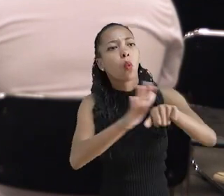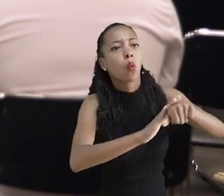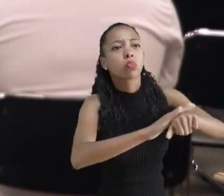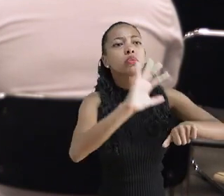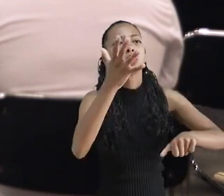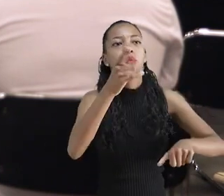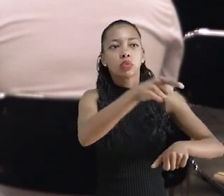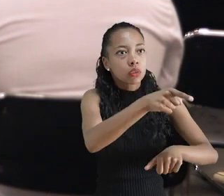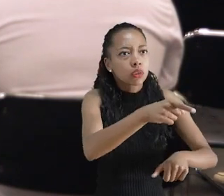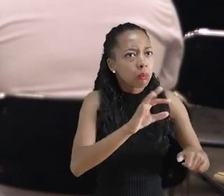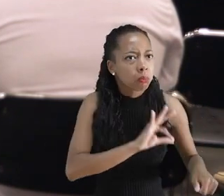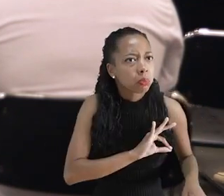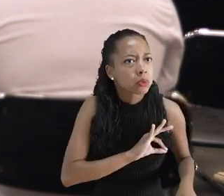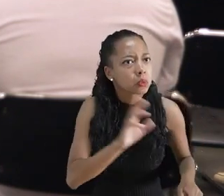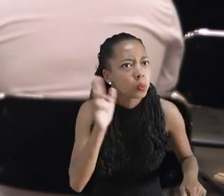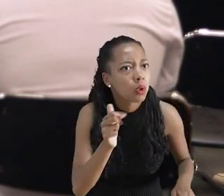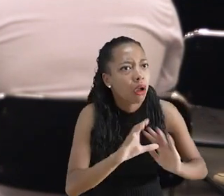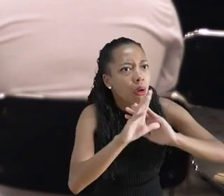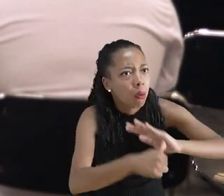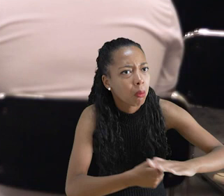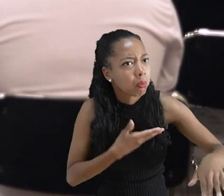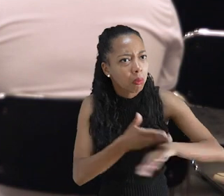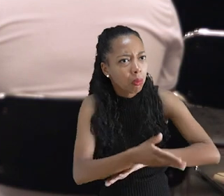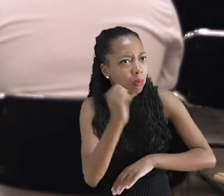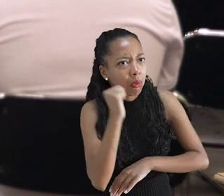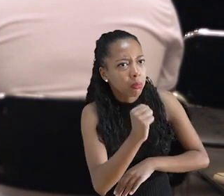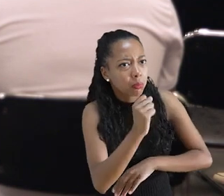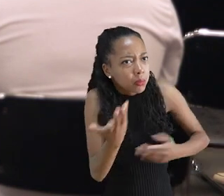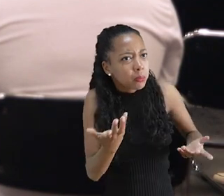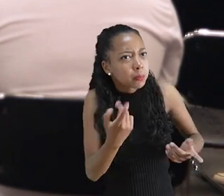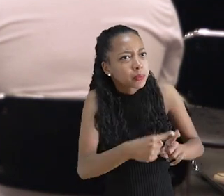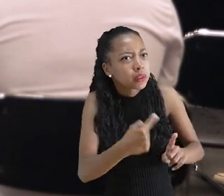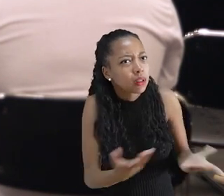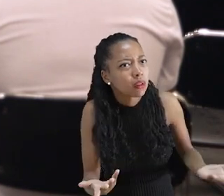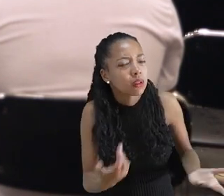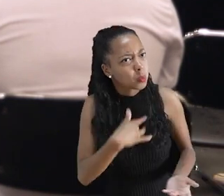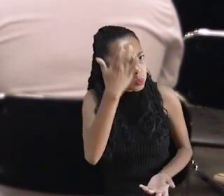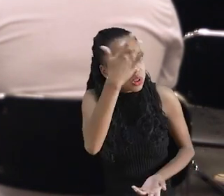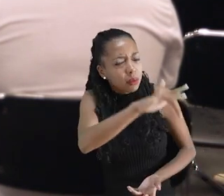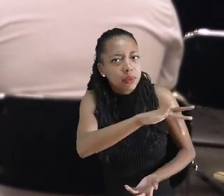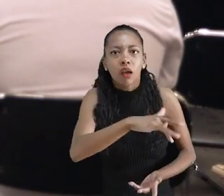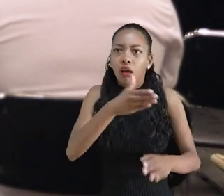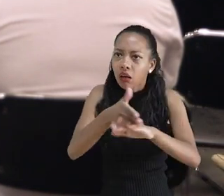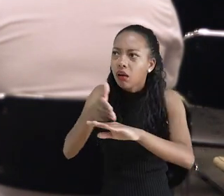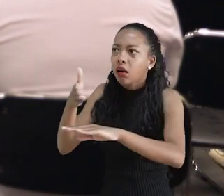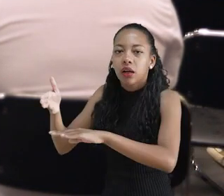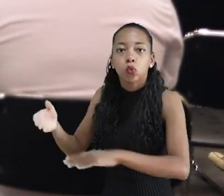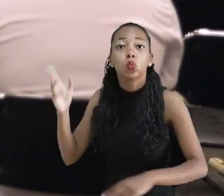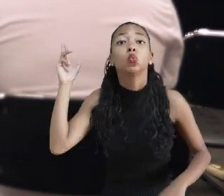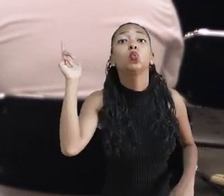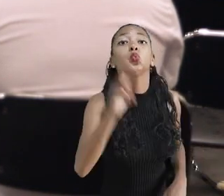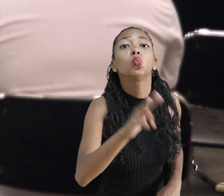e foi assim então foram 10 pessoas lá e uma pessoa no outro bairro total de 11 pessoas nessa chacina e